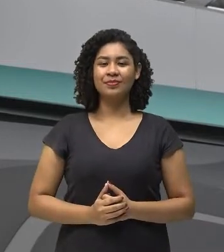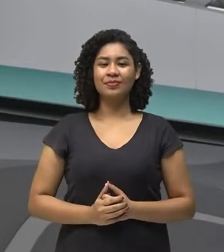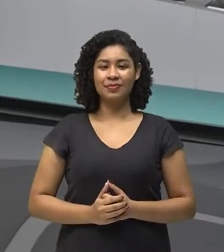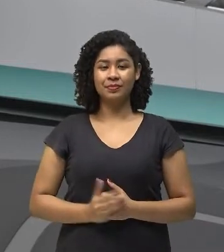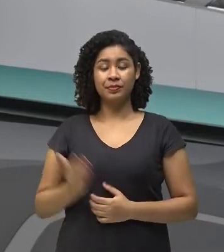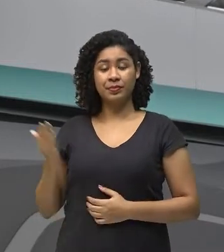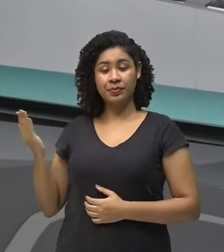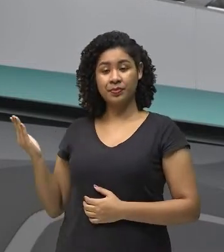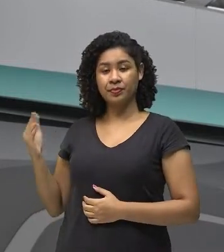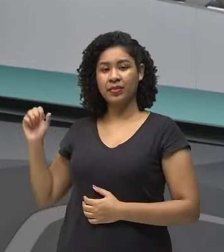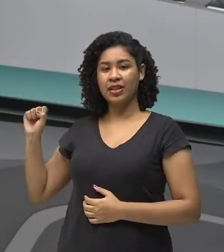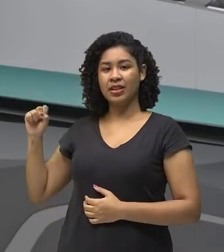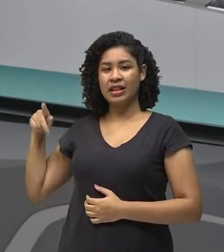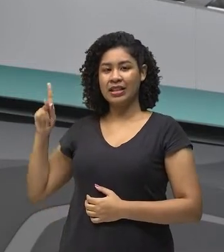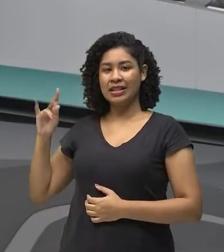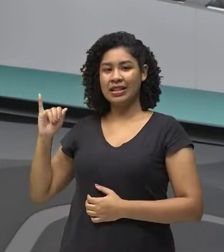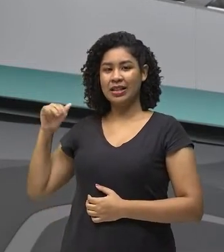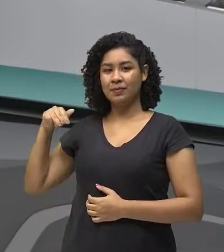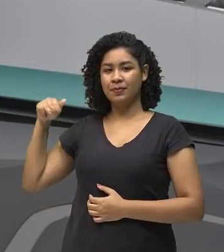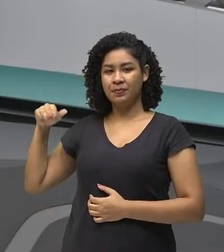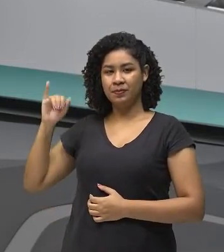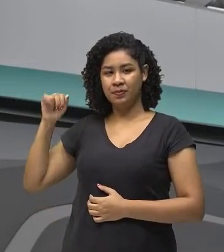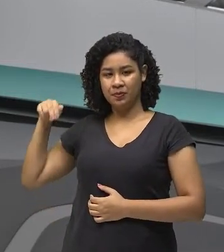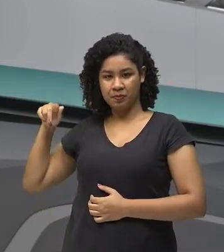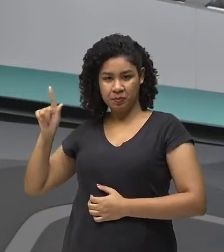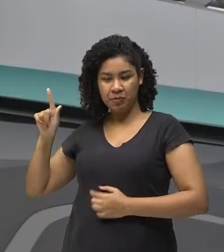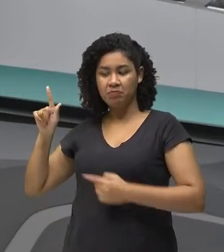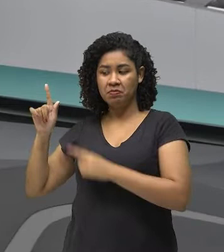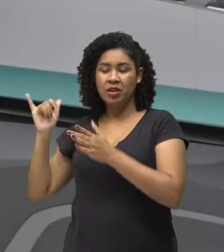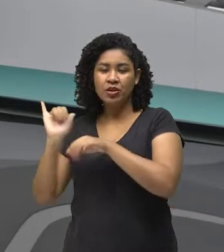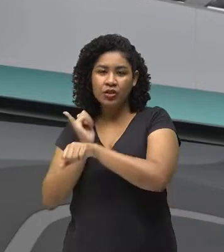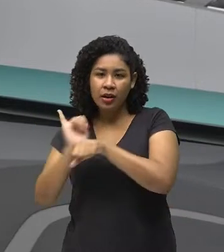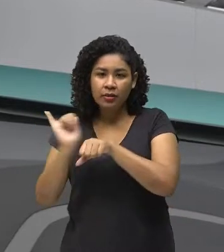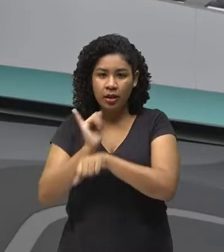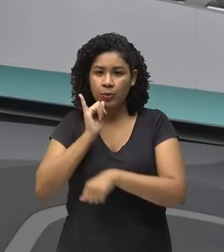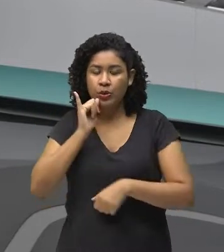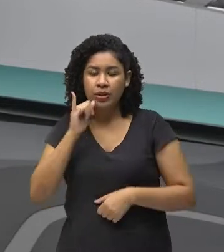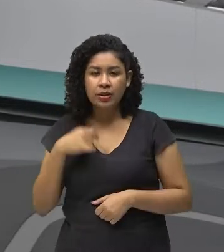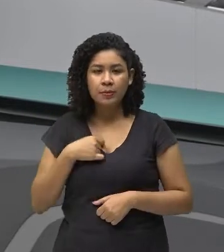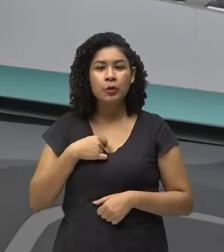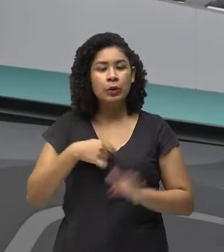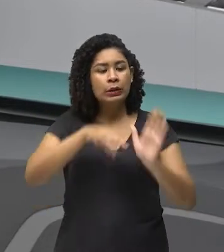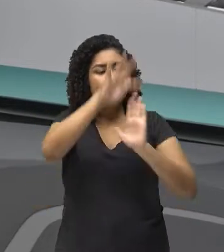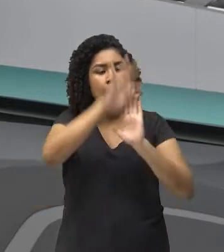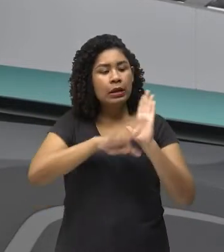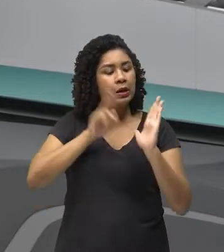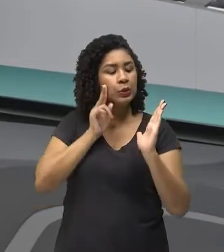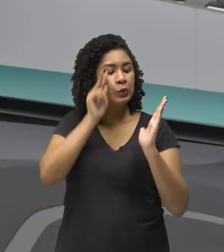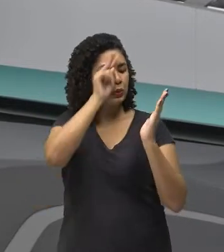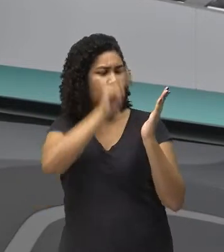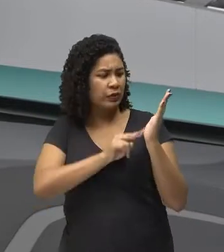skimming é assim, achou uma palavra desconhecida no texto? Ai, meu Deus, eu vou procurar o dicionário, não.